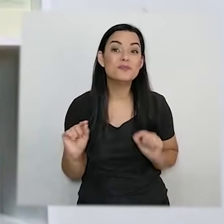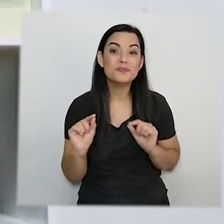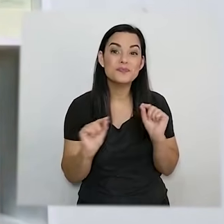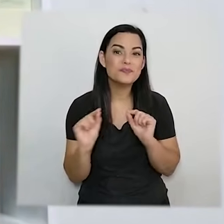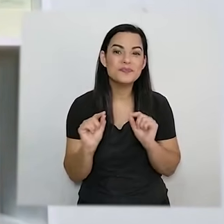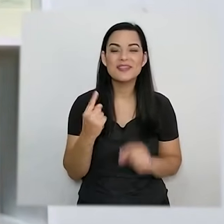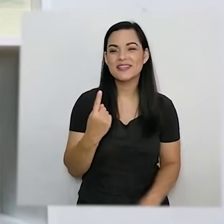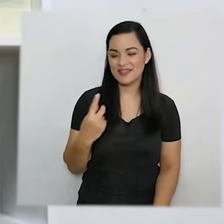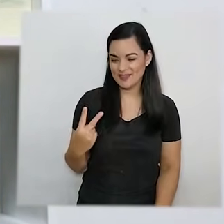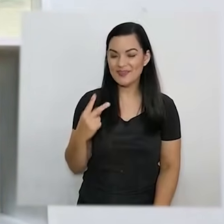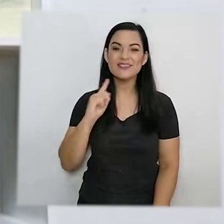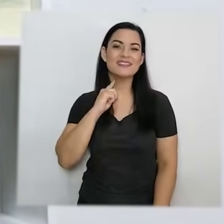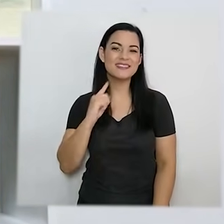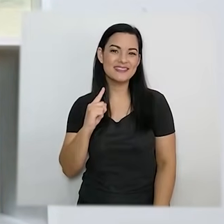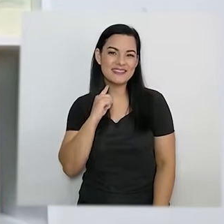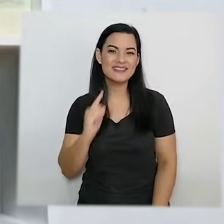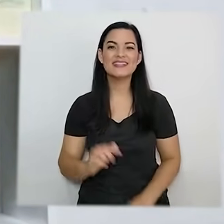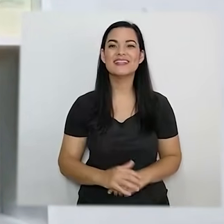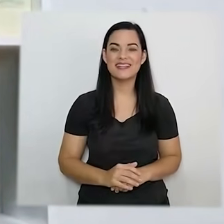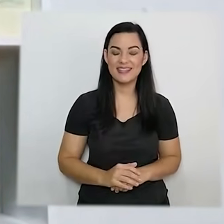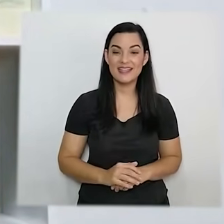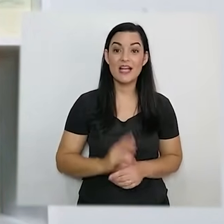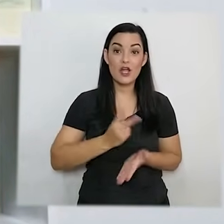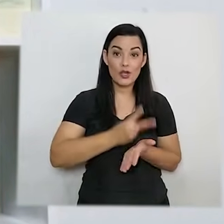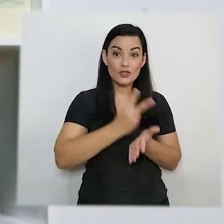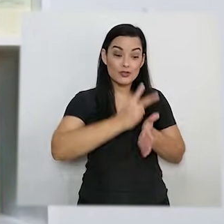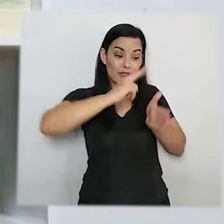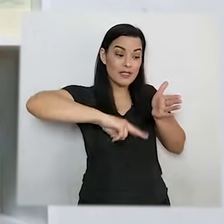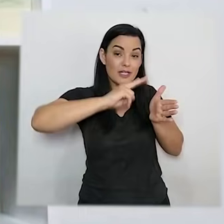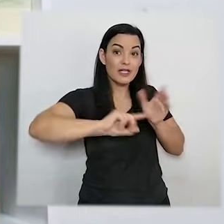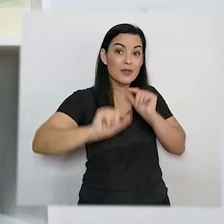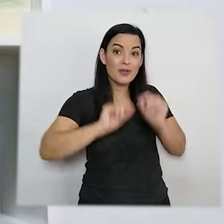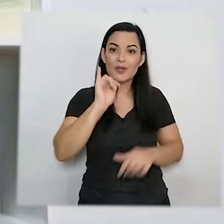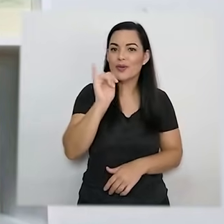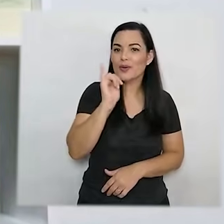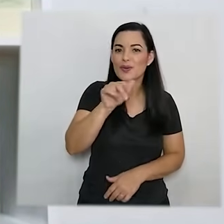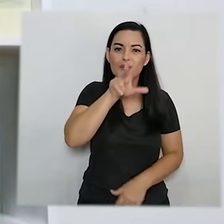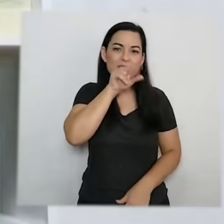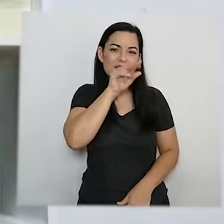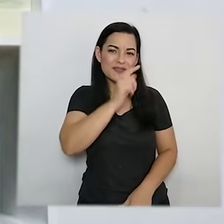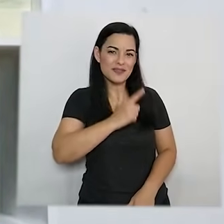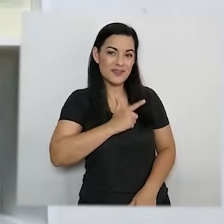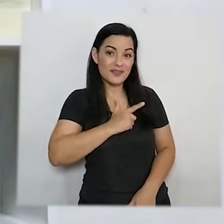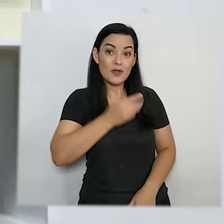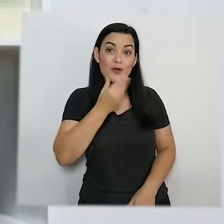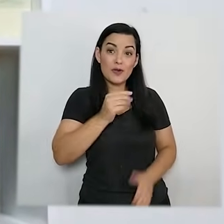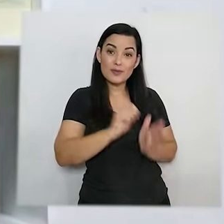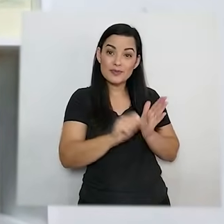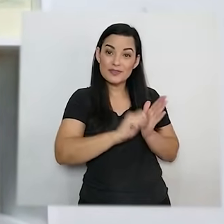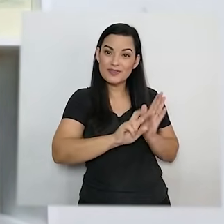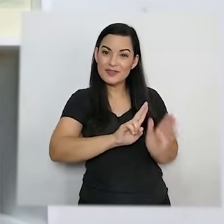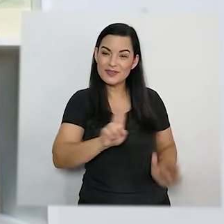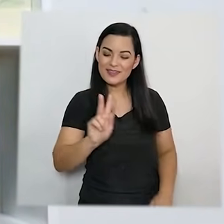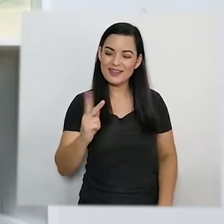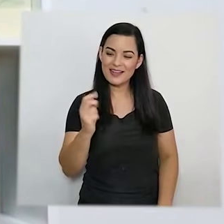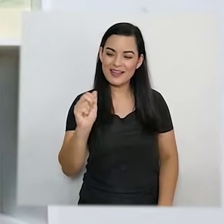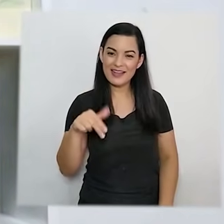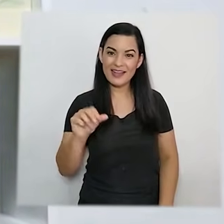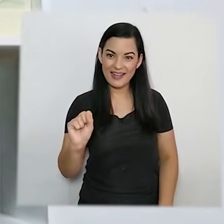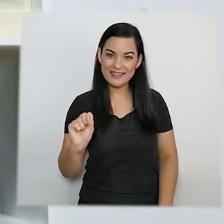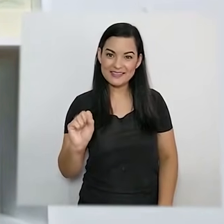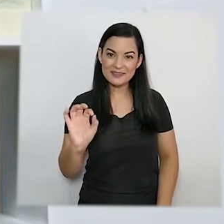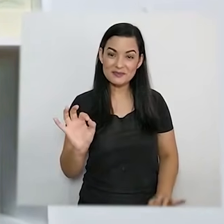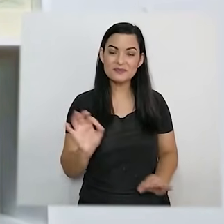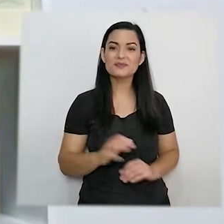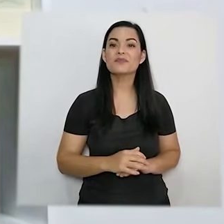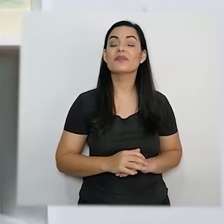nós vamos dar continuidade à leitura do conto O Patinho Feio, de Hans Christian Andersen. O